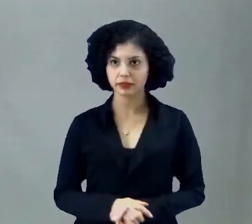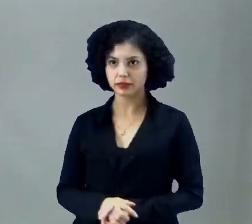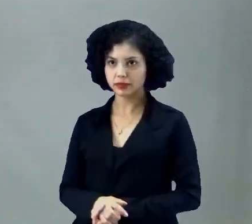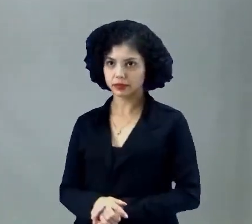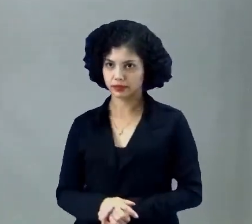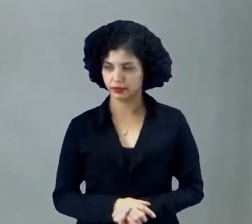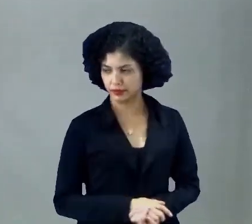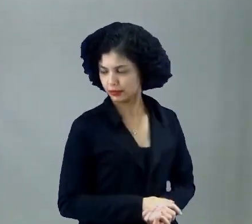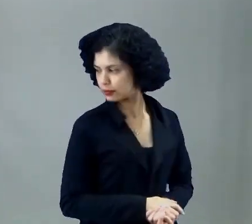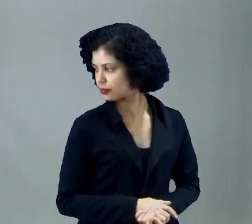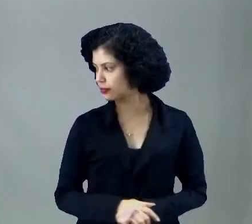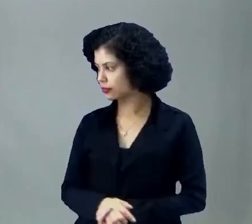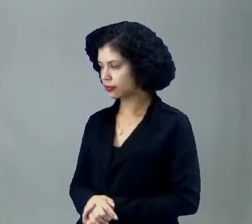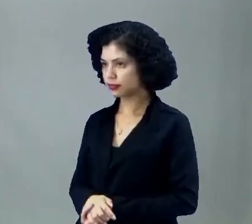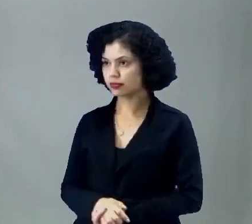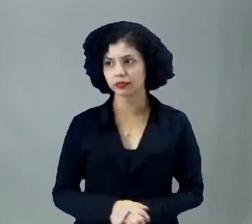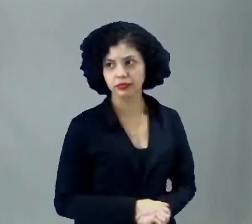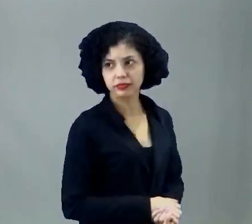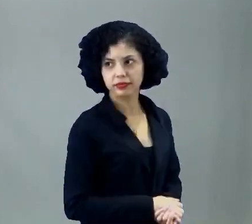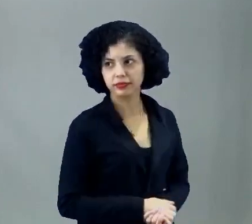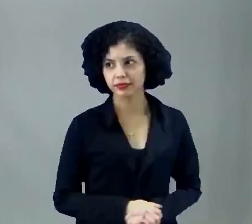Meu Deus.